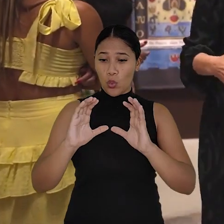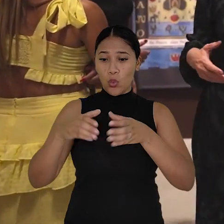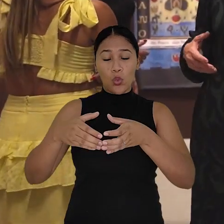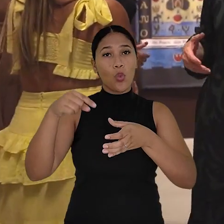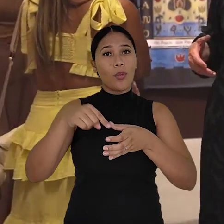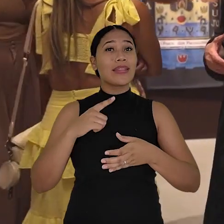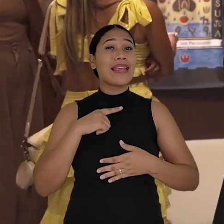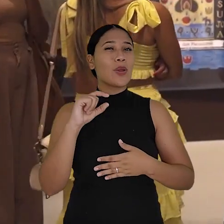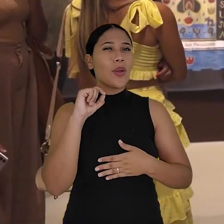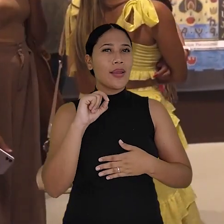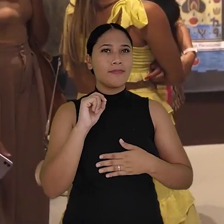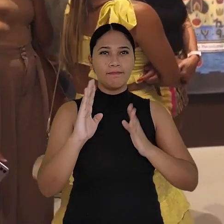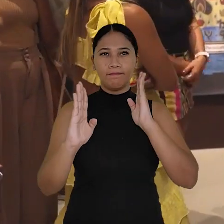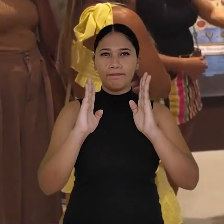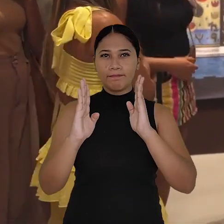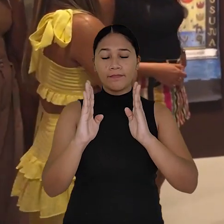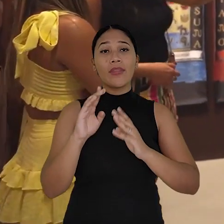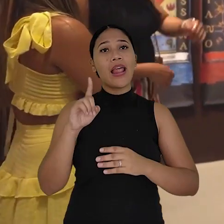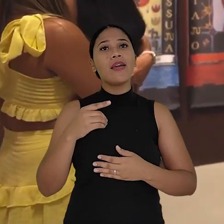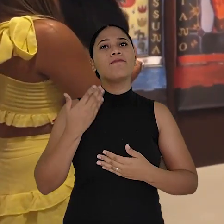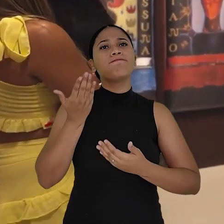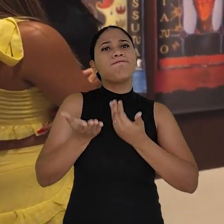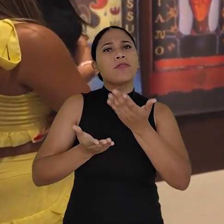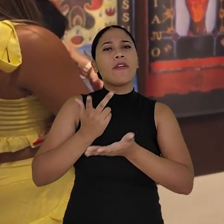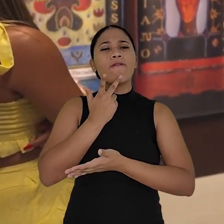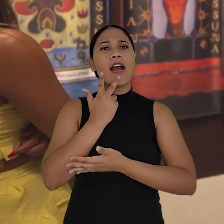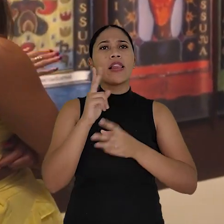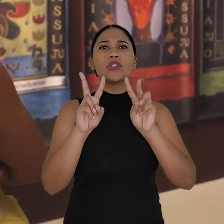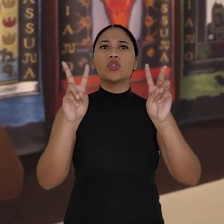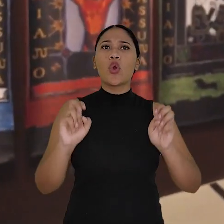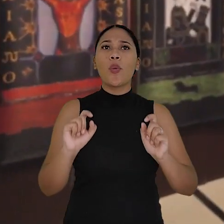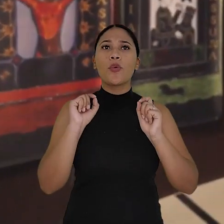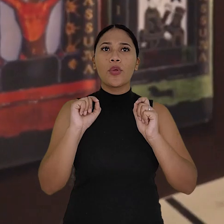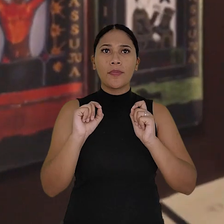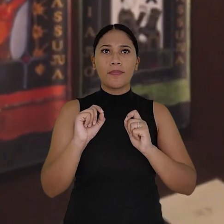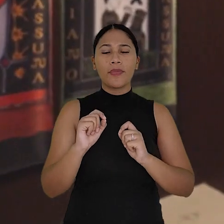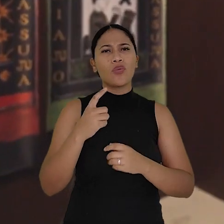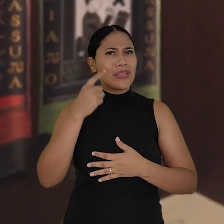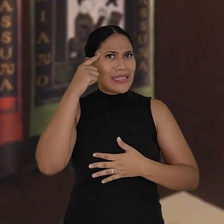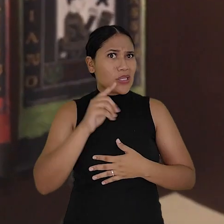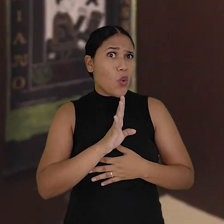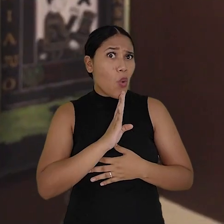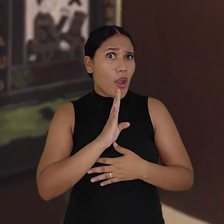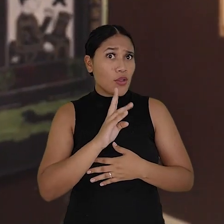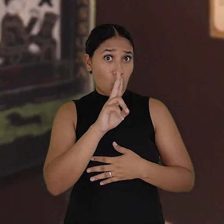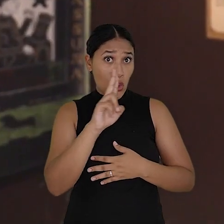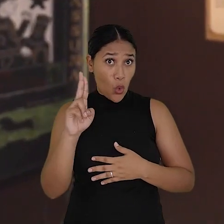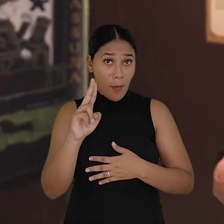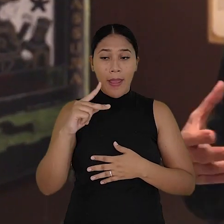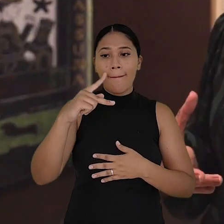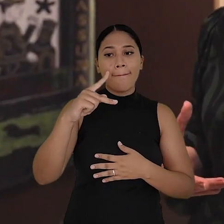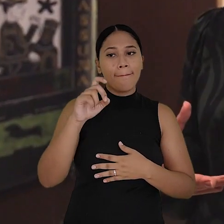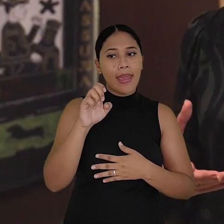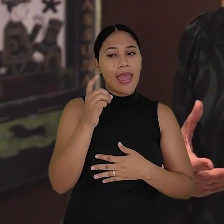Nesse segundo grupo das iluminogravuras, ele trata muito da Pedra do Ingá. Não sei se vocês